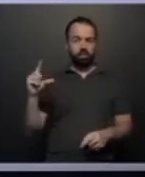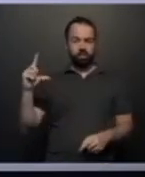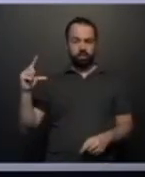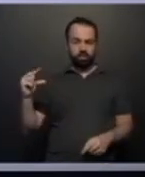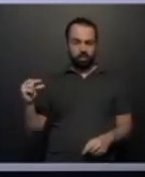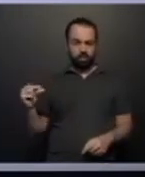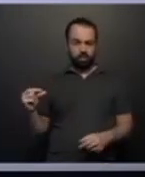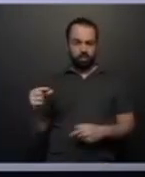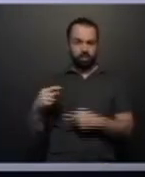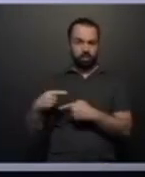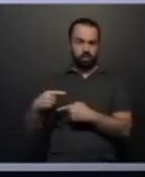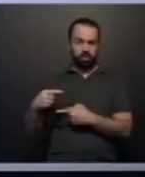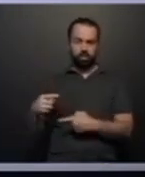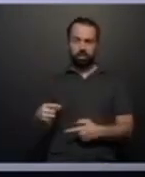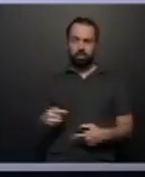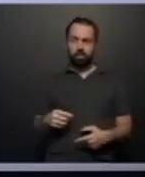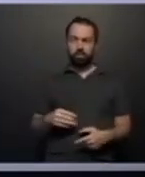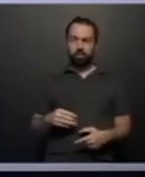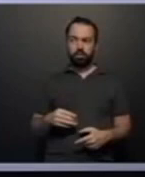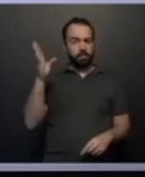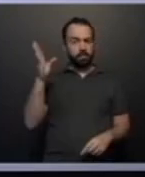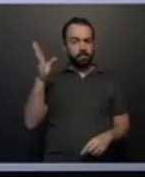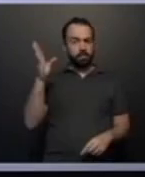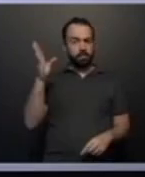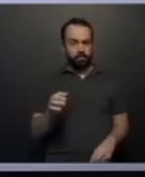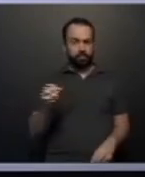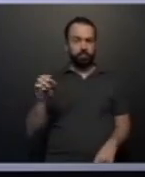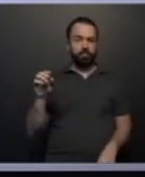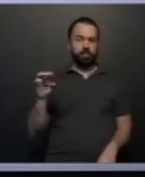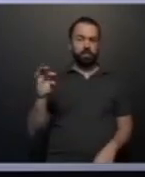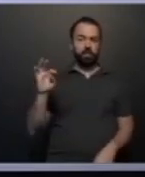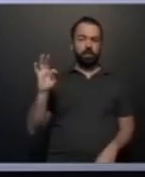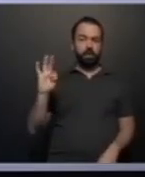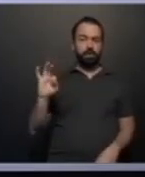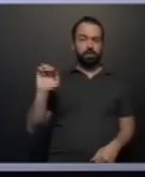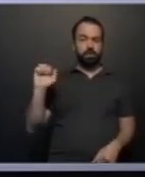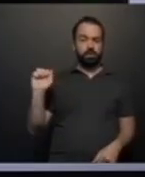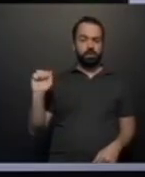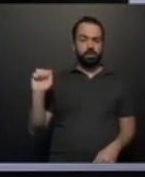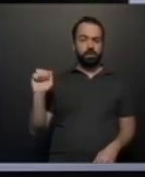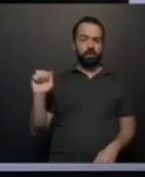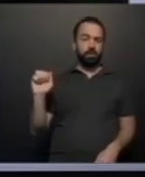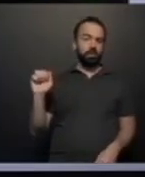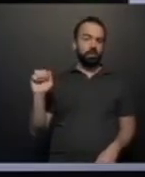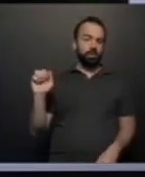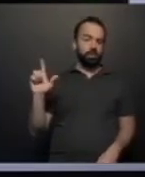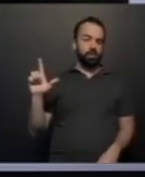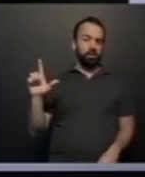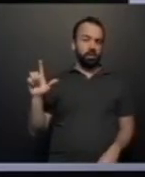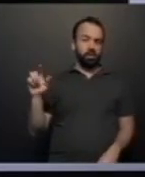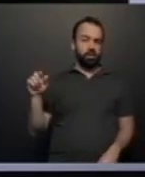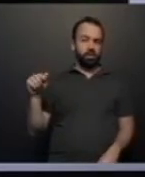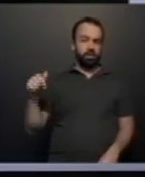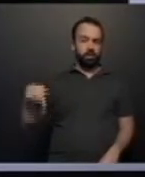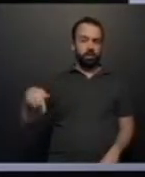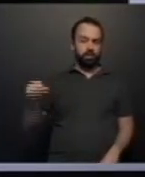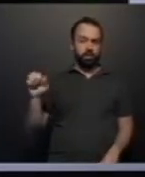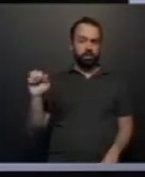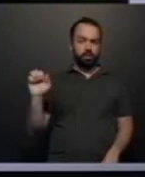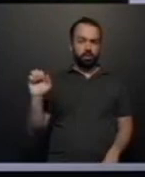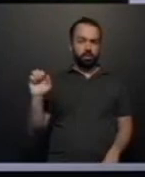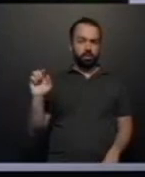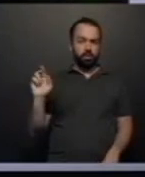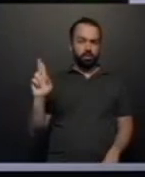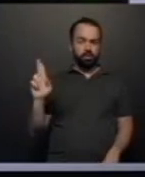E aquela barra que nós chamamos de tal que. Passando para a